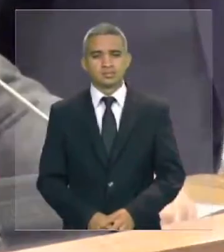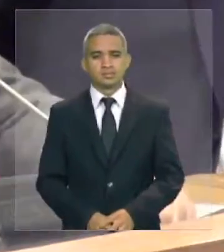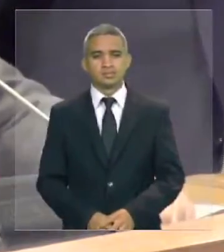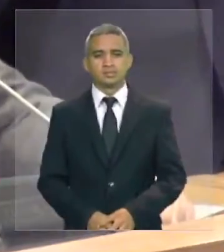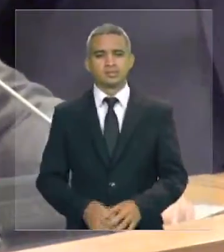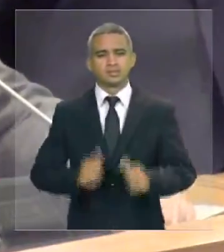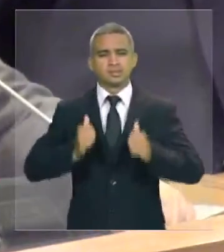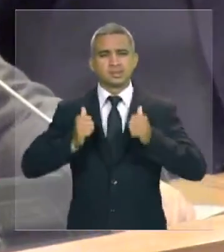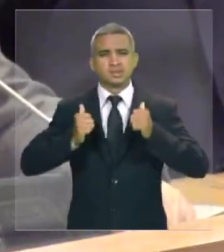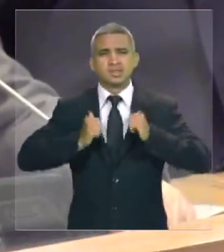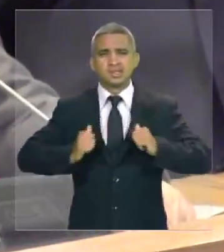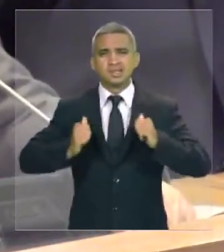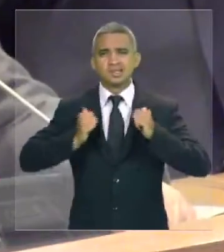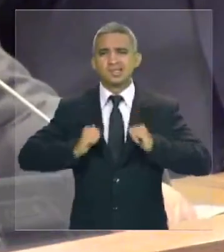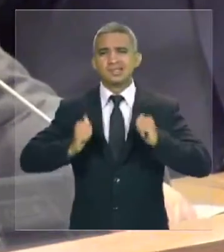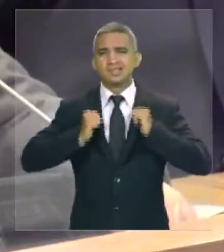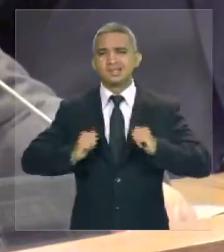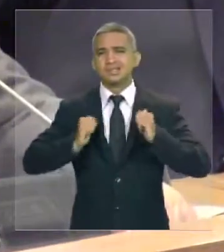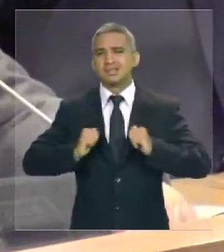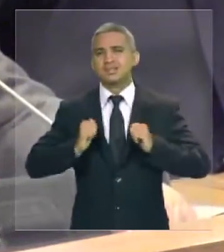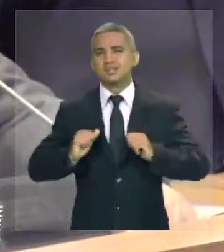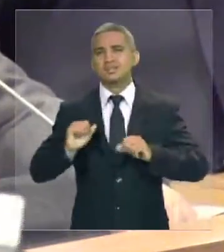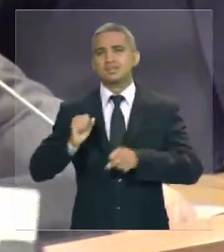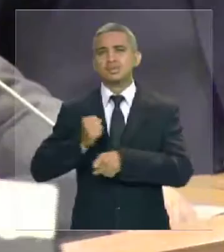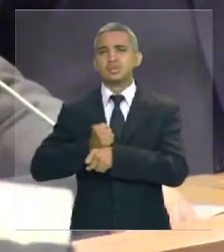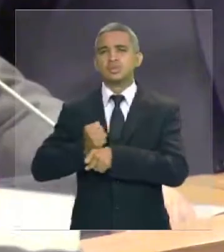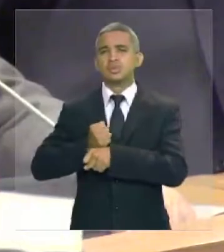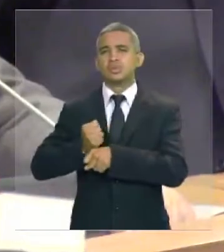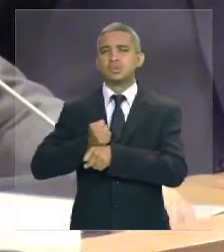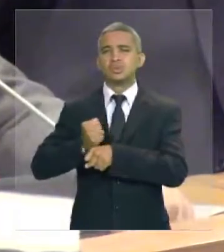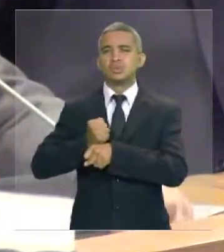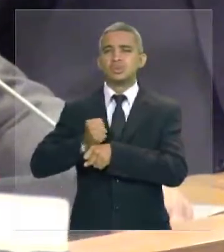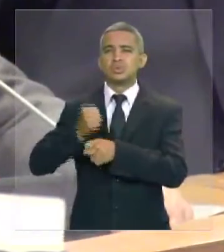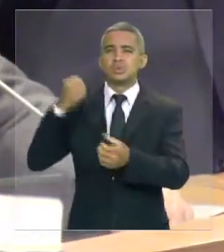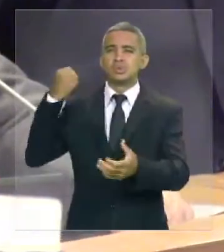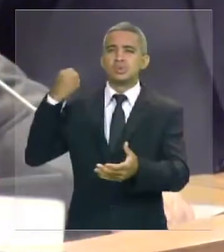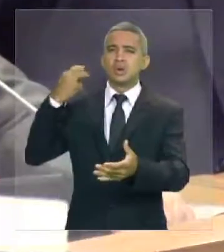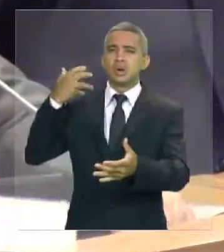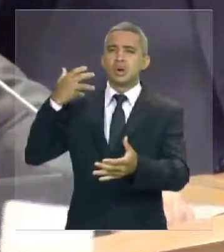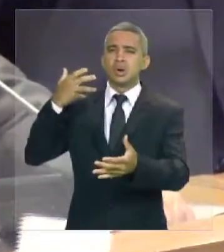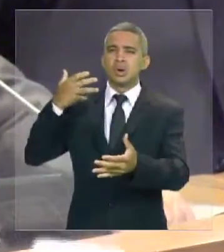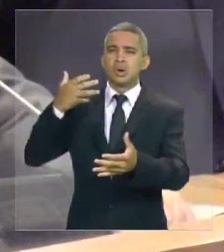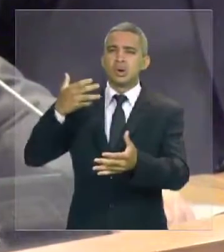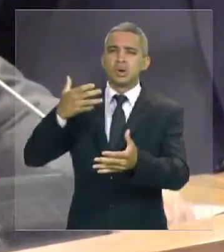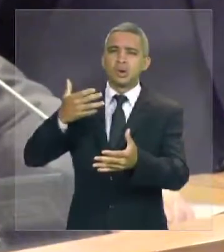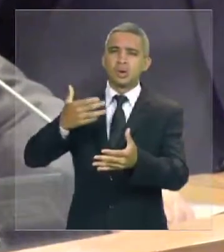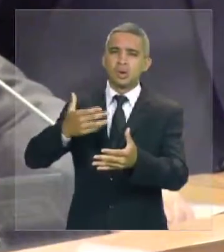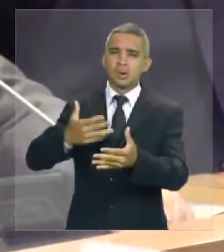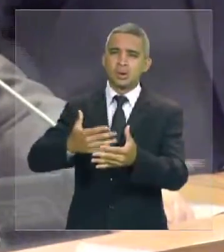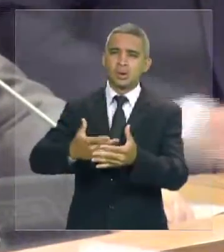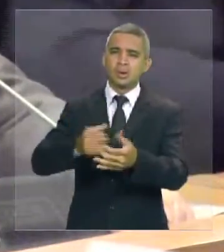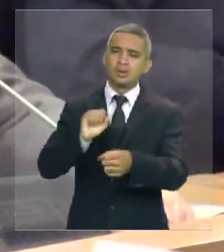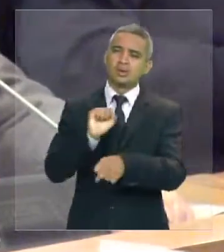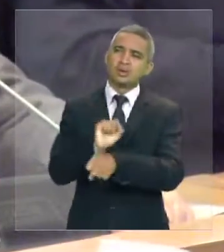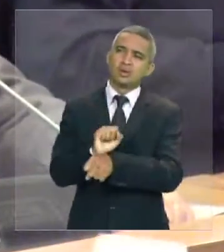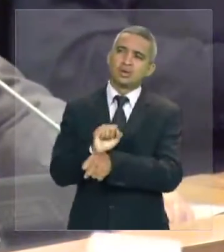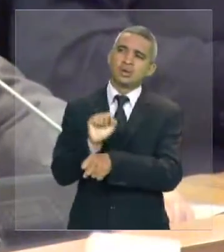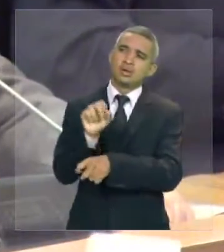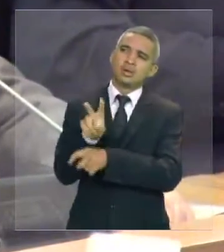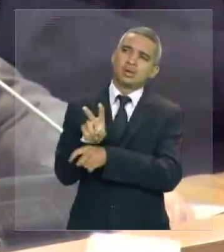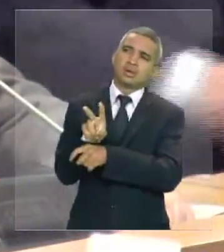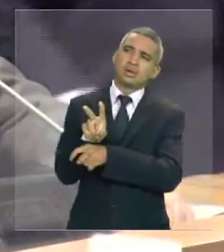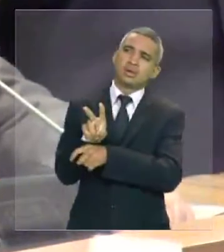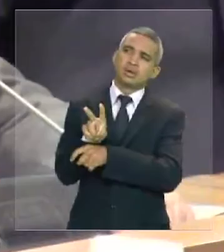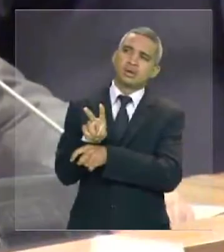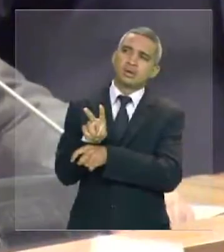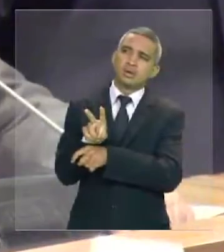Ansiosamente, ao longo de décadas, esperando que a